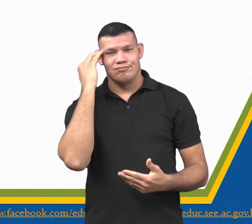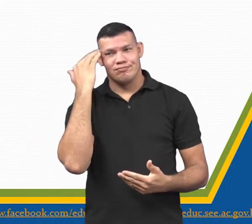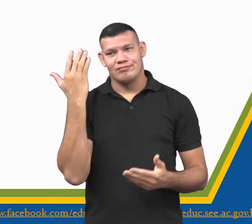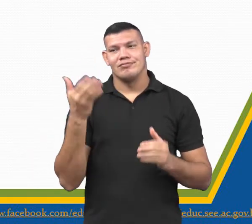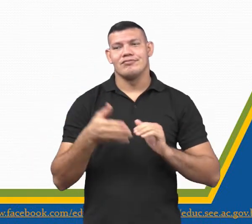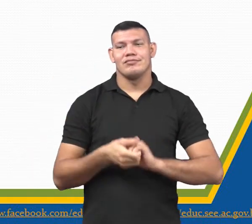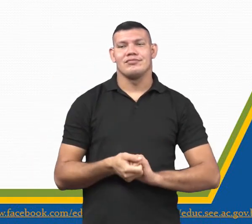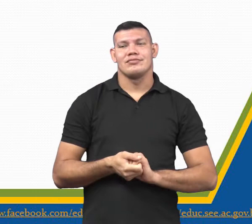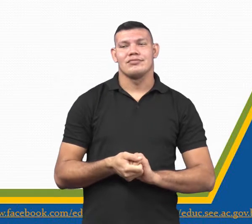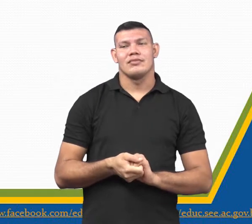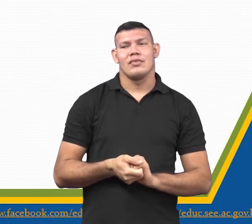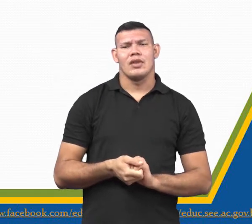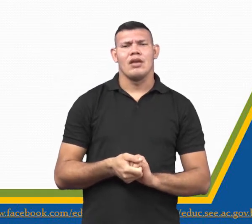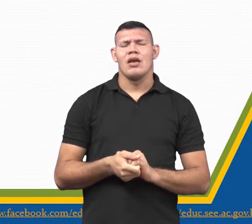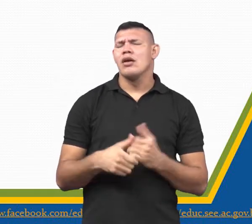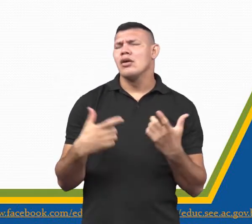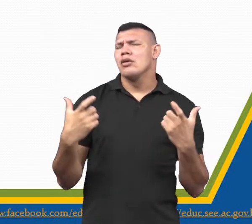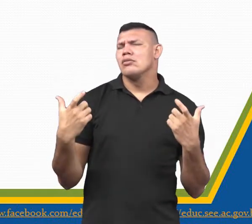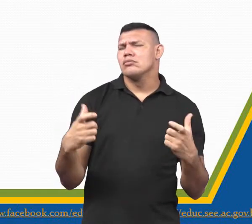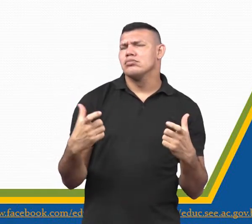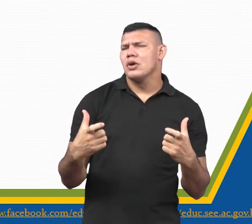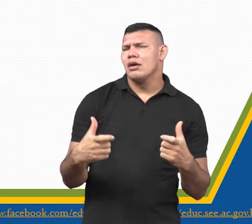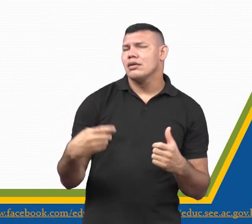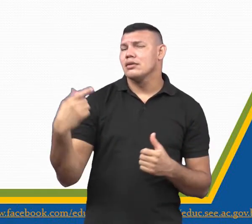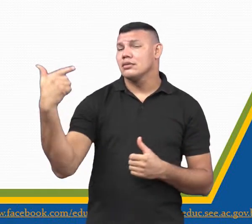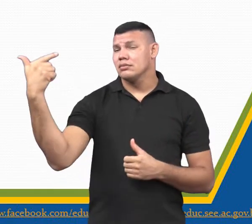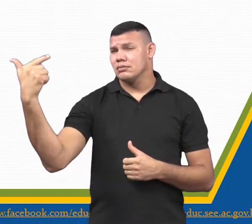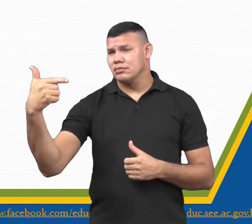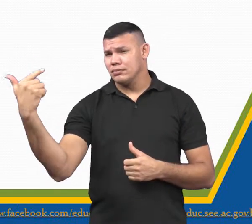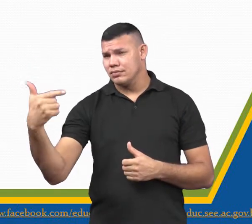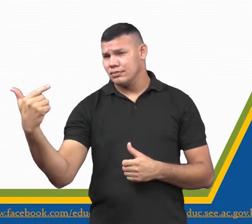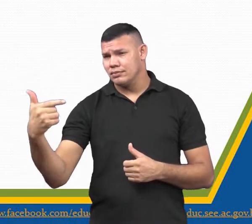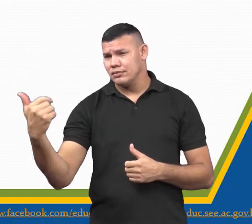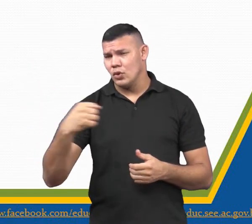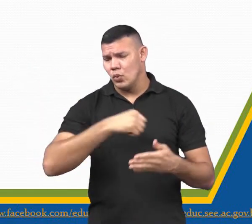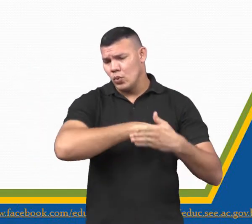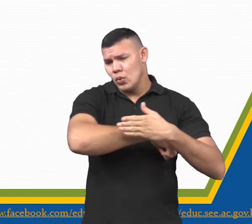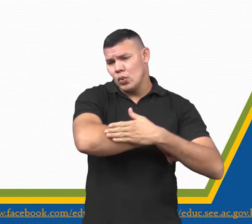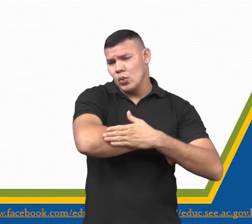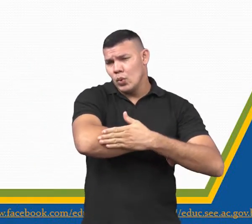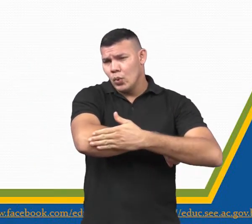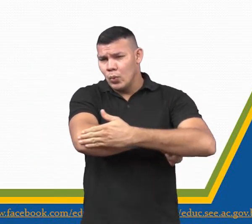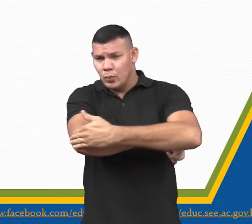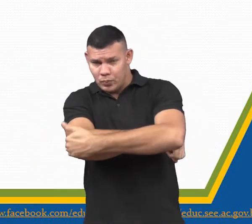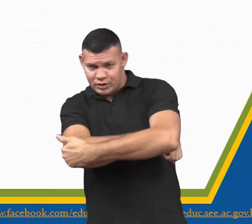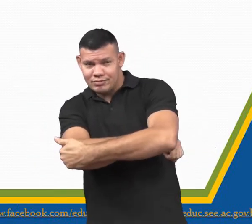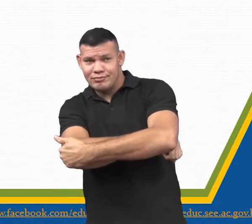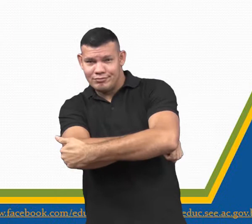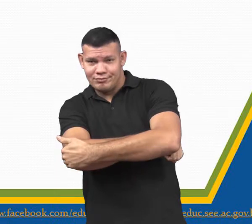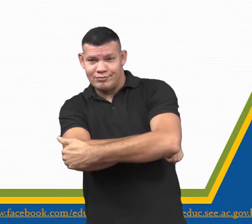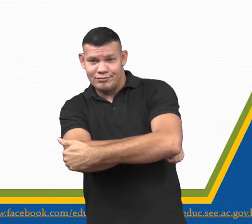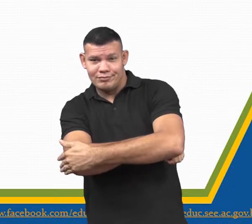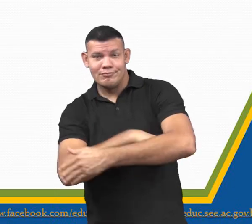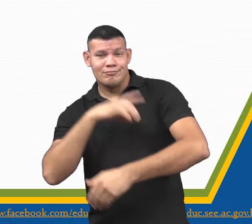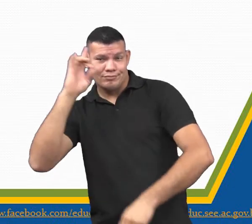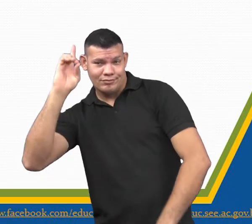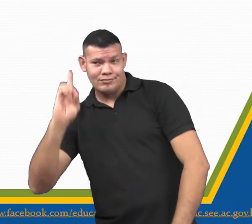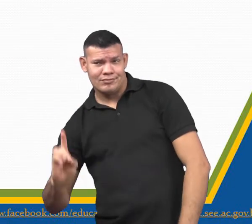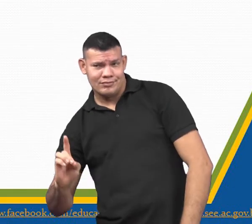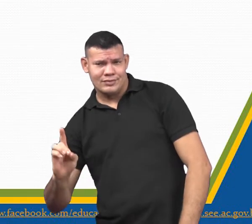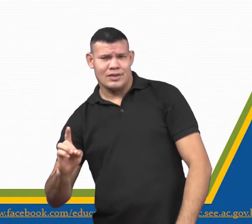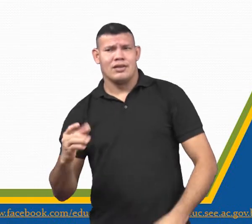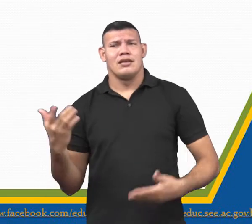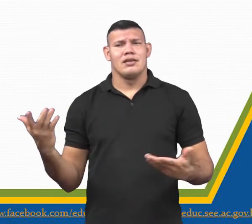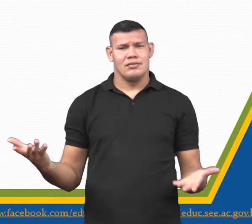e chegarás al centro. Qual é a palavrinha que está dando a instrução aí para nós? A palavra corra. Pessoal, essa palavra